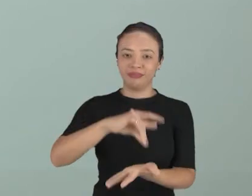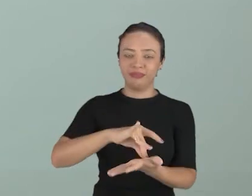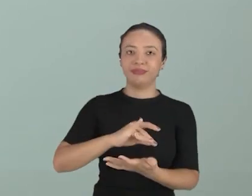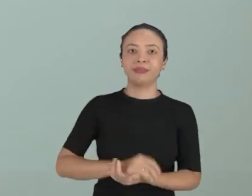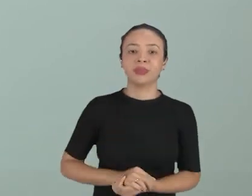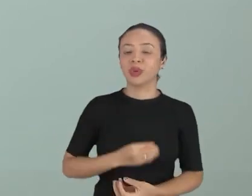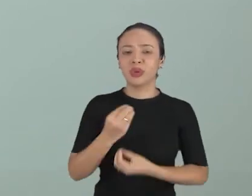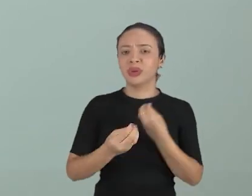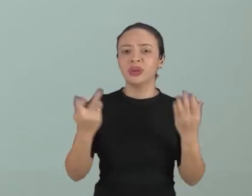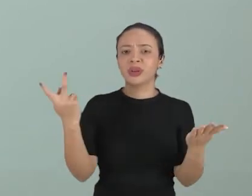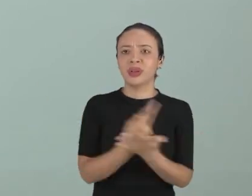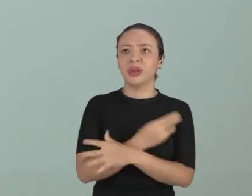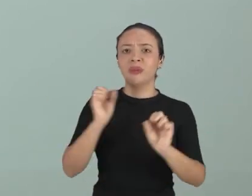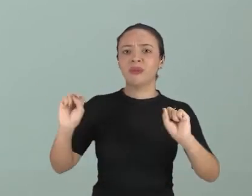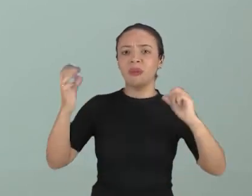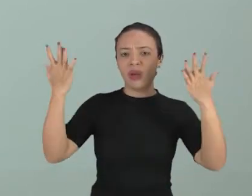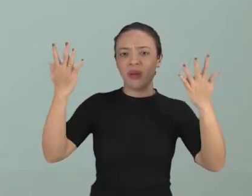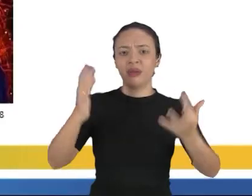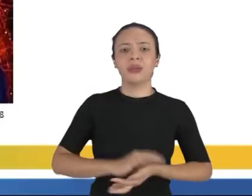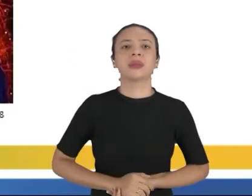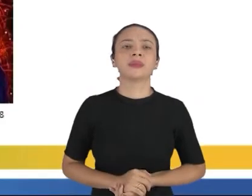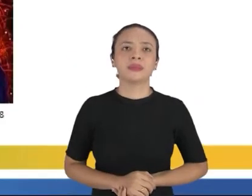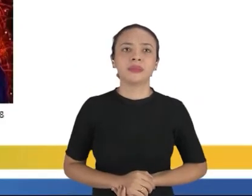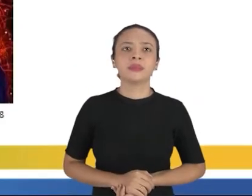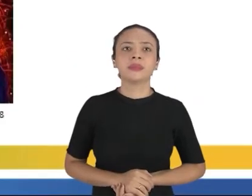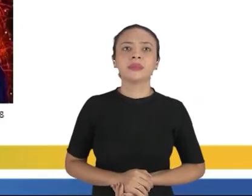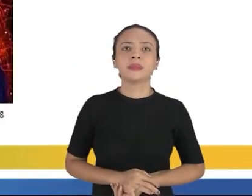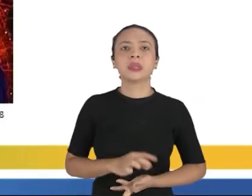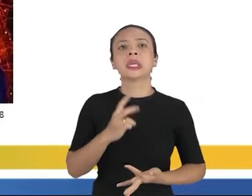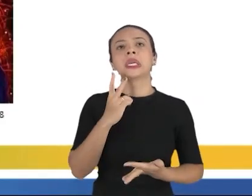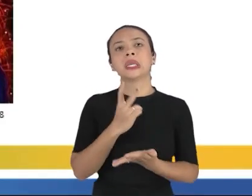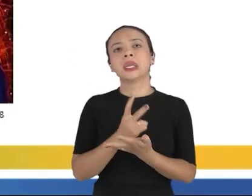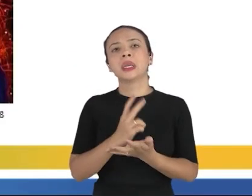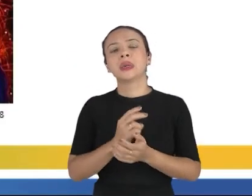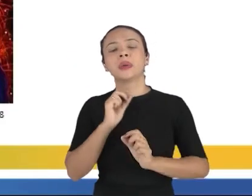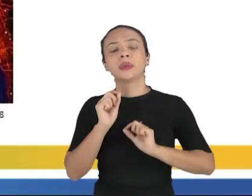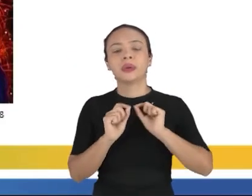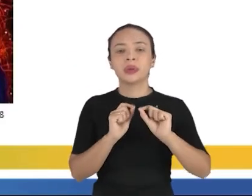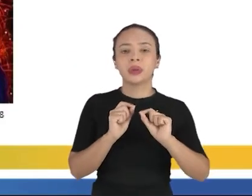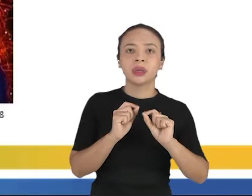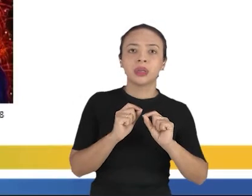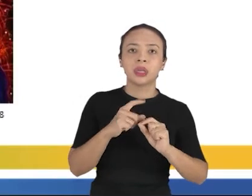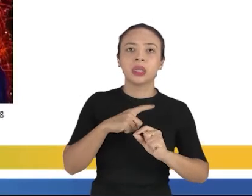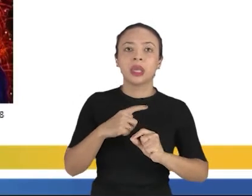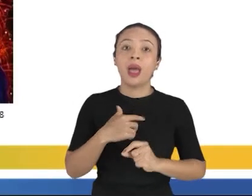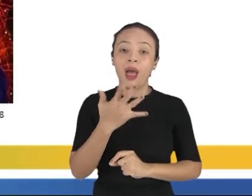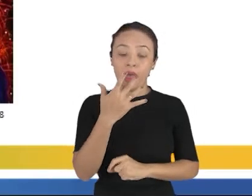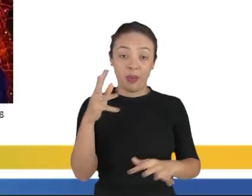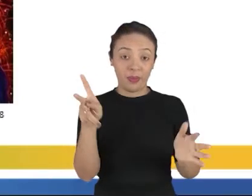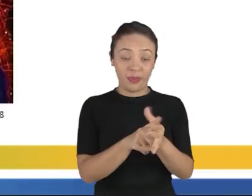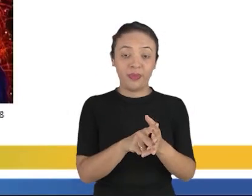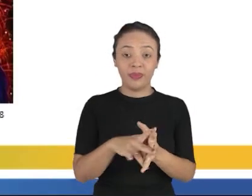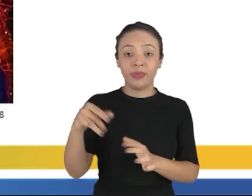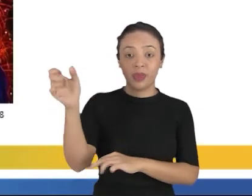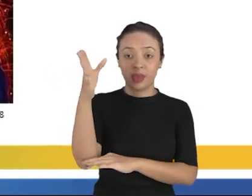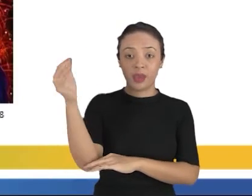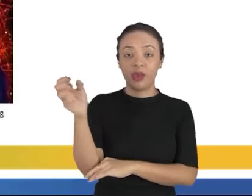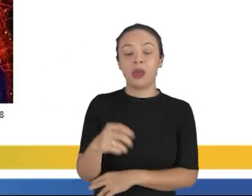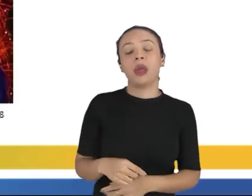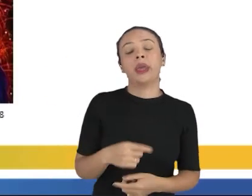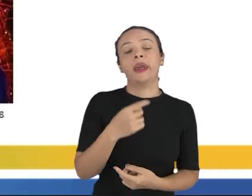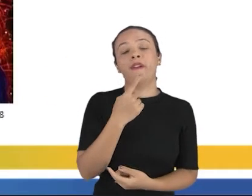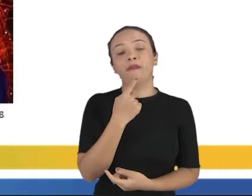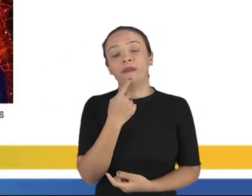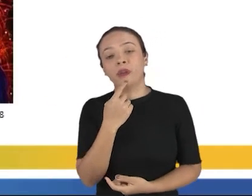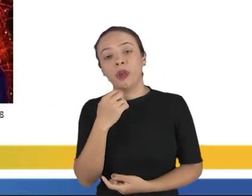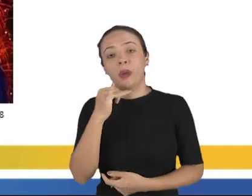que eles celebram? Os norte-americanos costumam celebrar o 4 de julho com as cores da bandeira, que é vermelho, branco e azul,